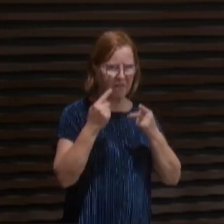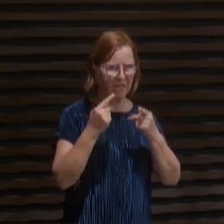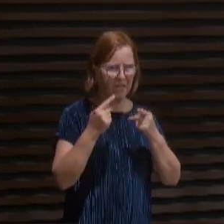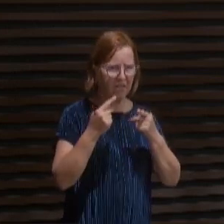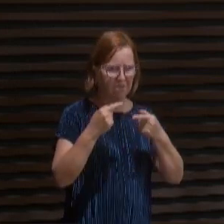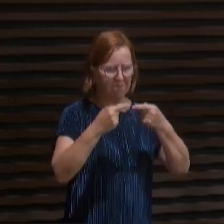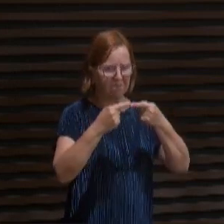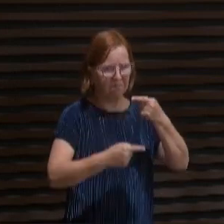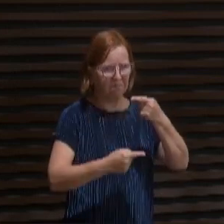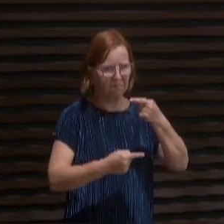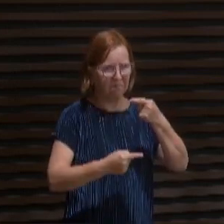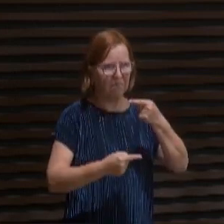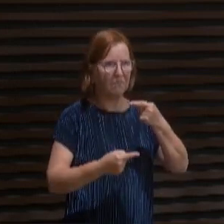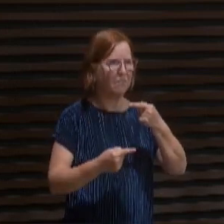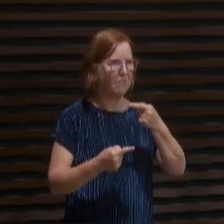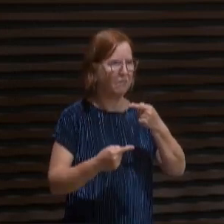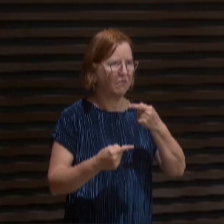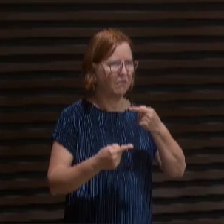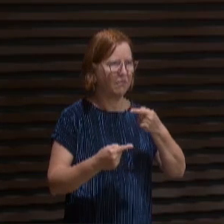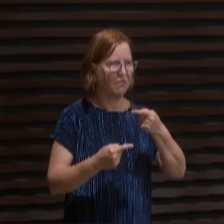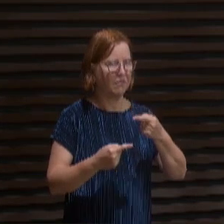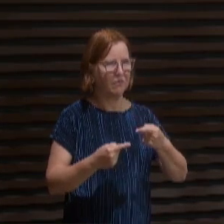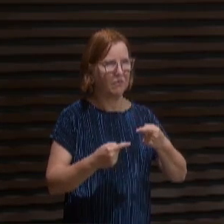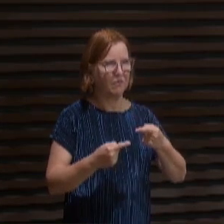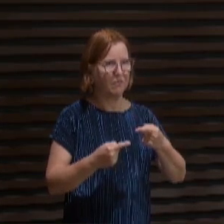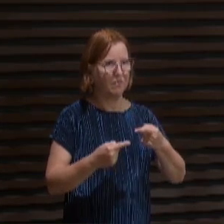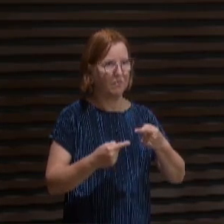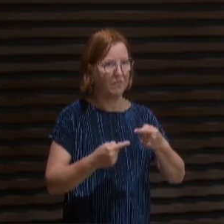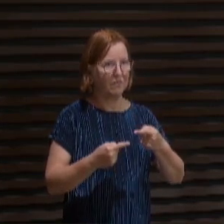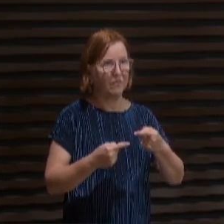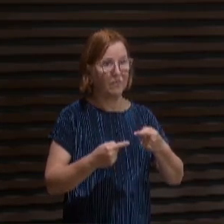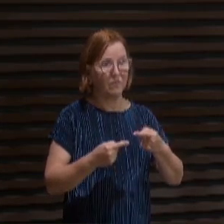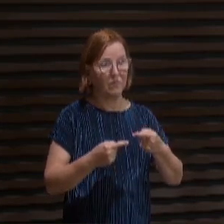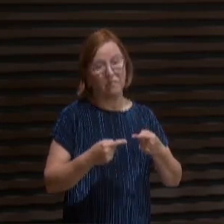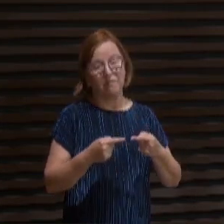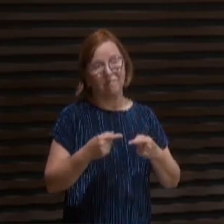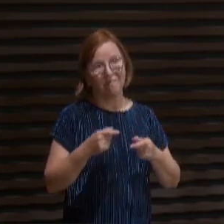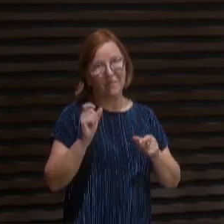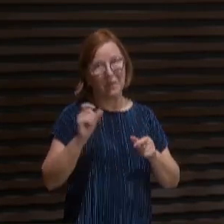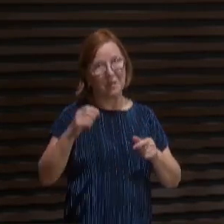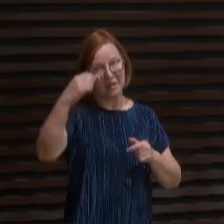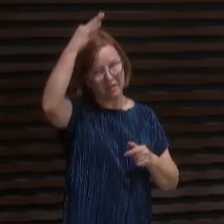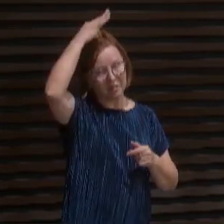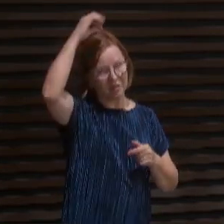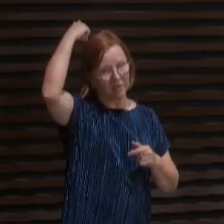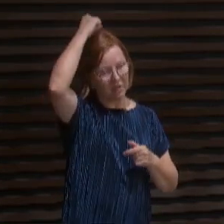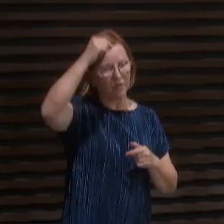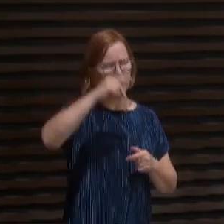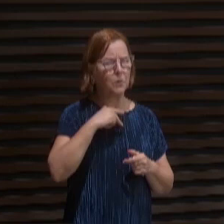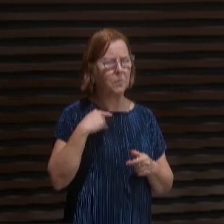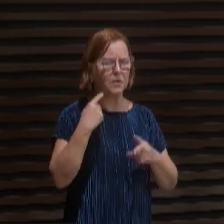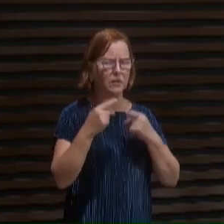batia com o sotaque do Espírito Santo. E ele virou-se para ela e disse: